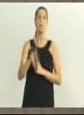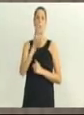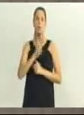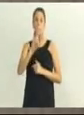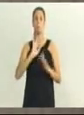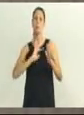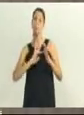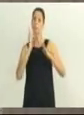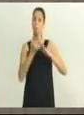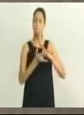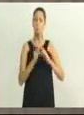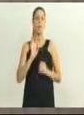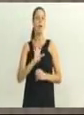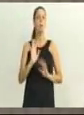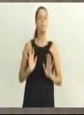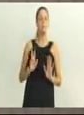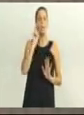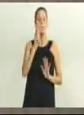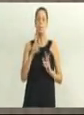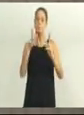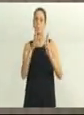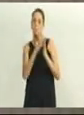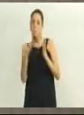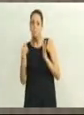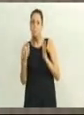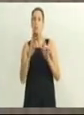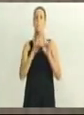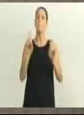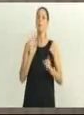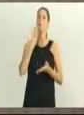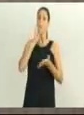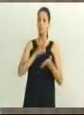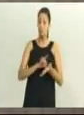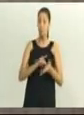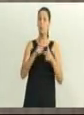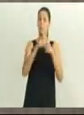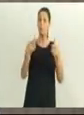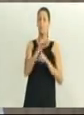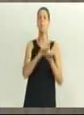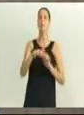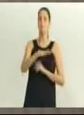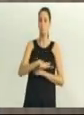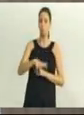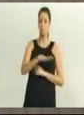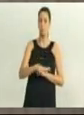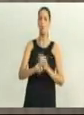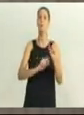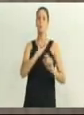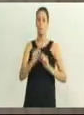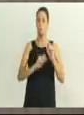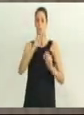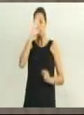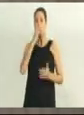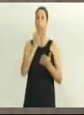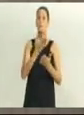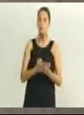e à internet. Mas, repito ao senhor, a grande escória da sociedade está postada nos falsos moralistas que